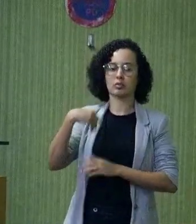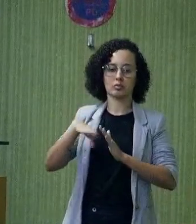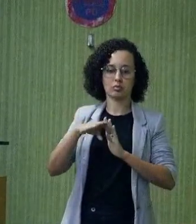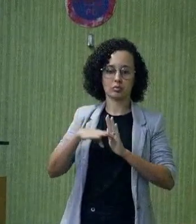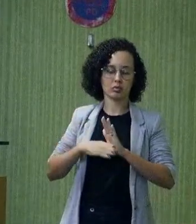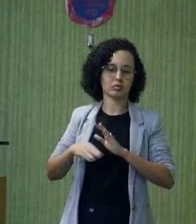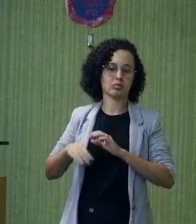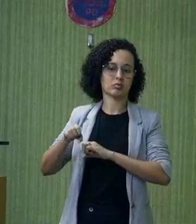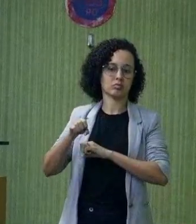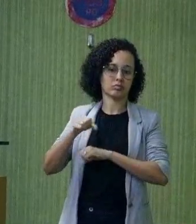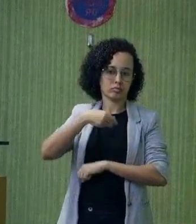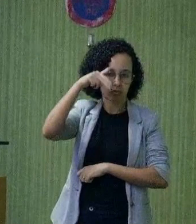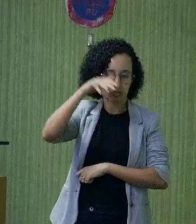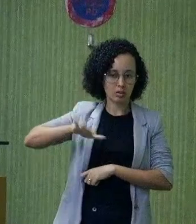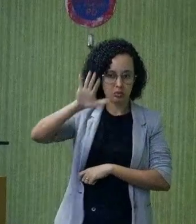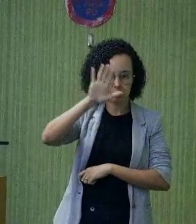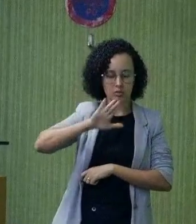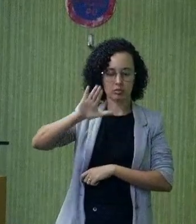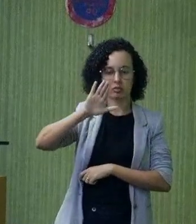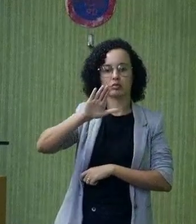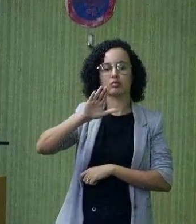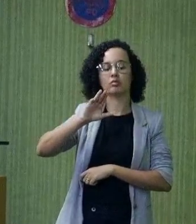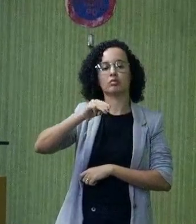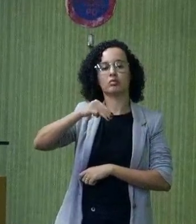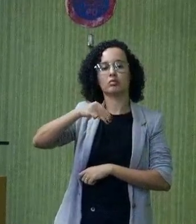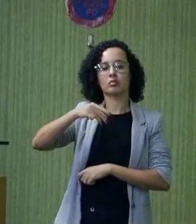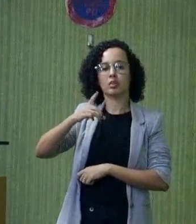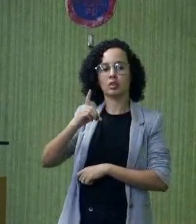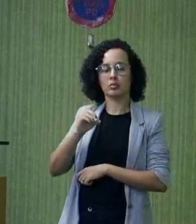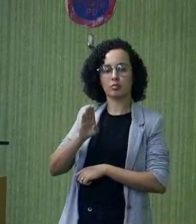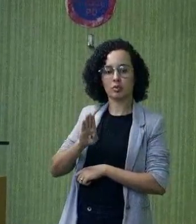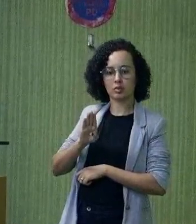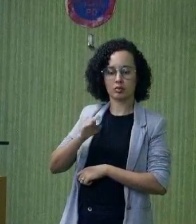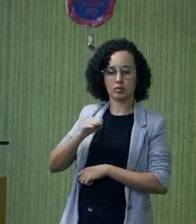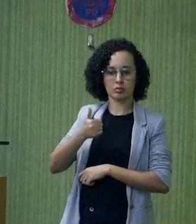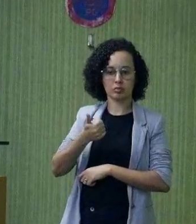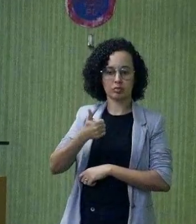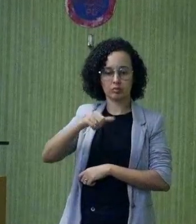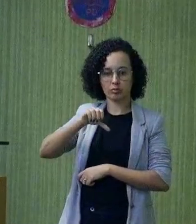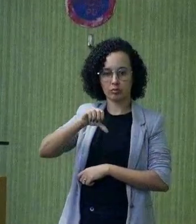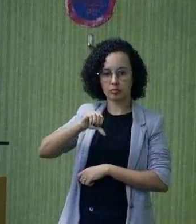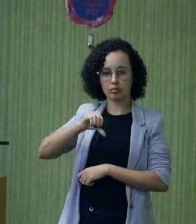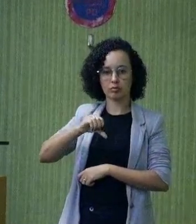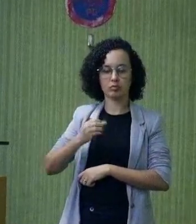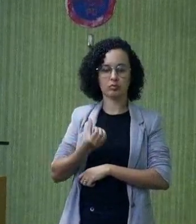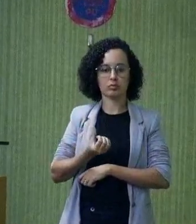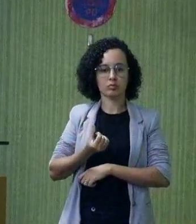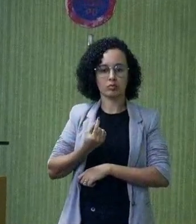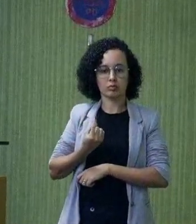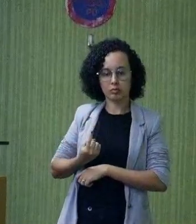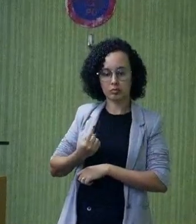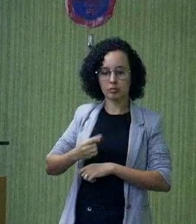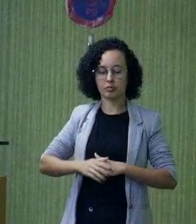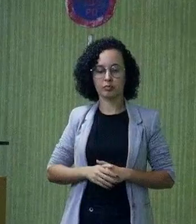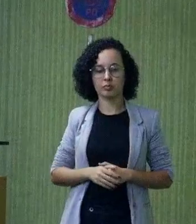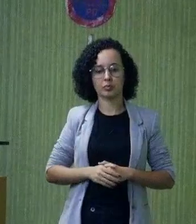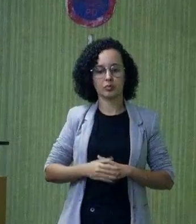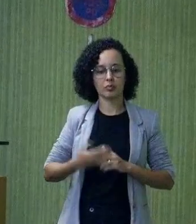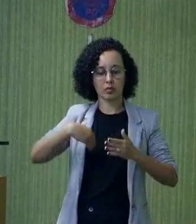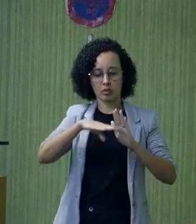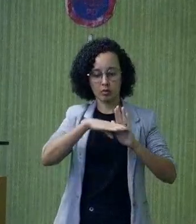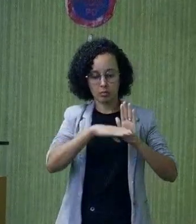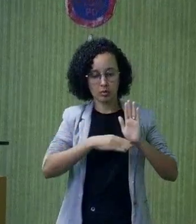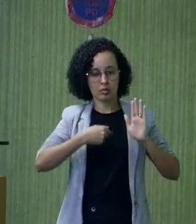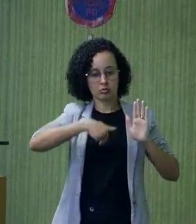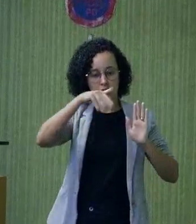na LDB de 1961 né A ideia era de de que a gente tivesse um plano nacional para que tutel asse